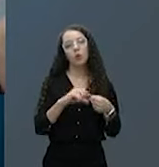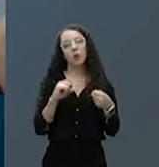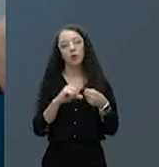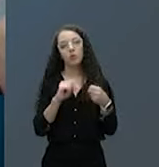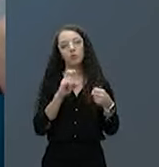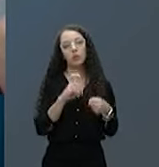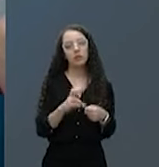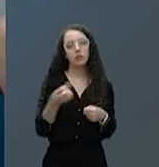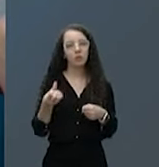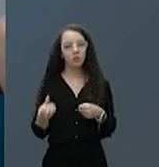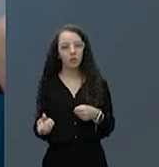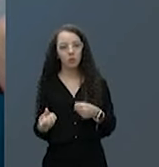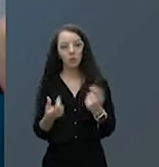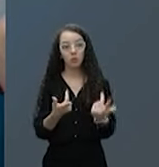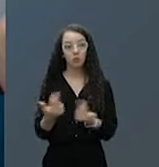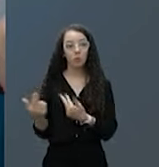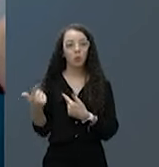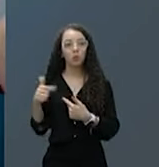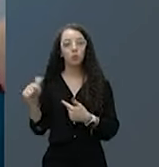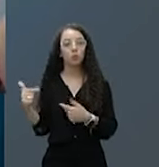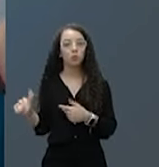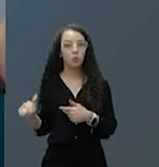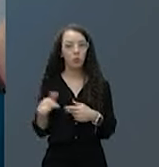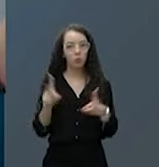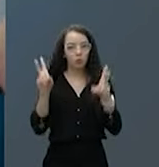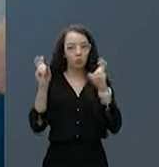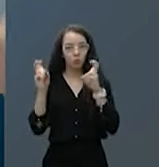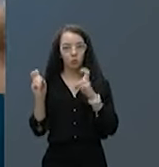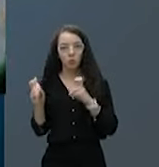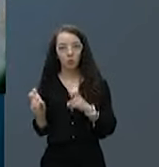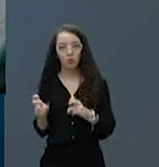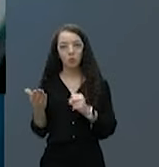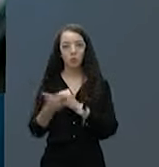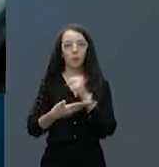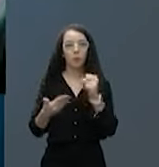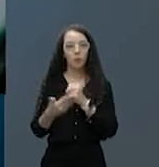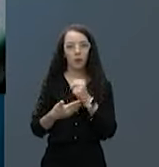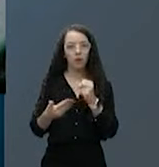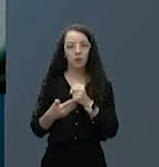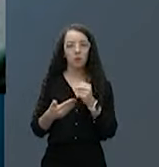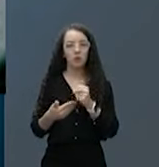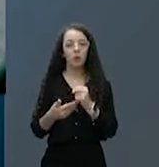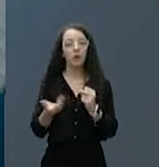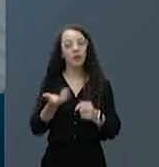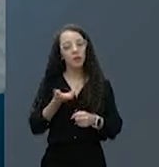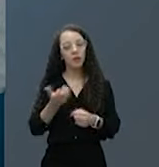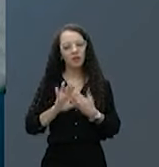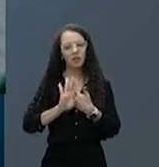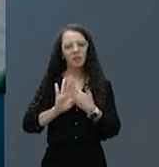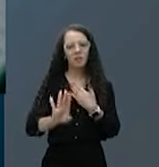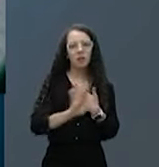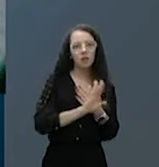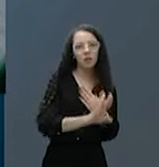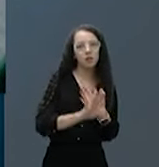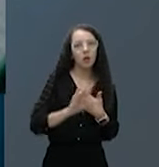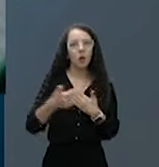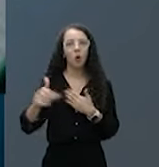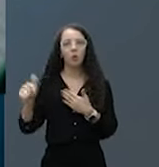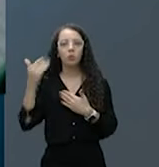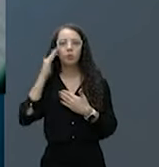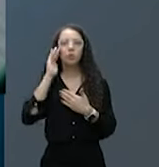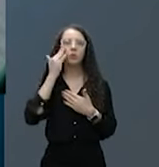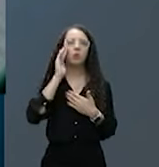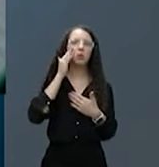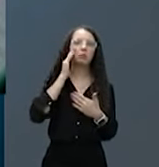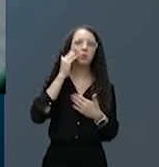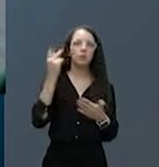de fundamentação, de modo a afastar qualquer interpretação equívoca sobre o alcance de deliberação realizada no